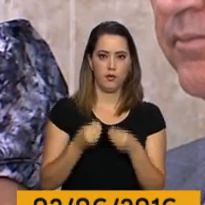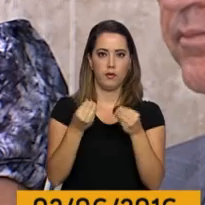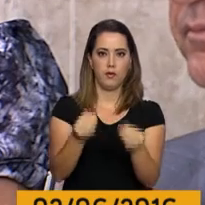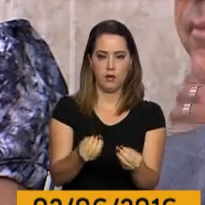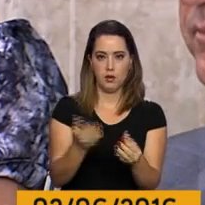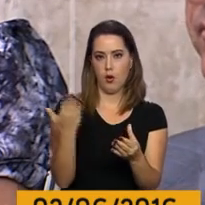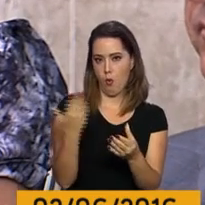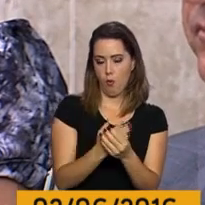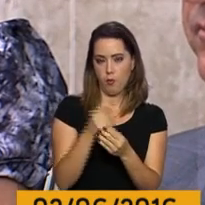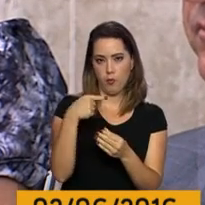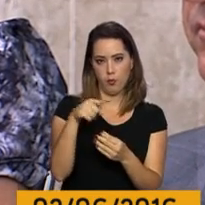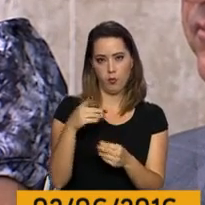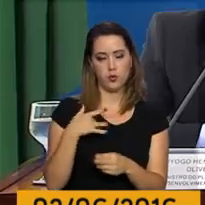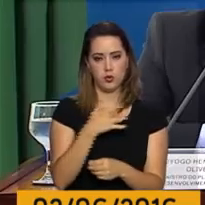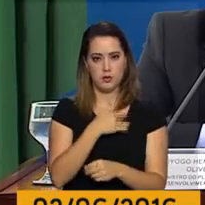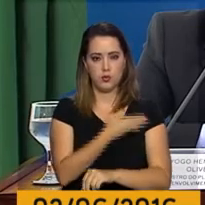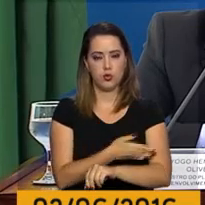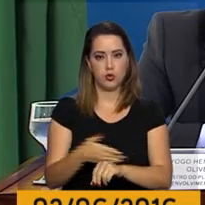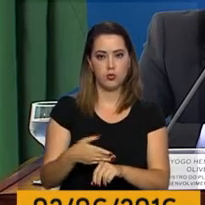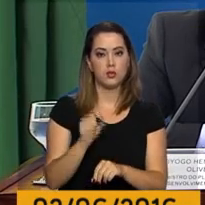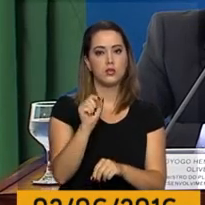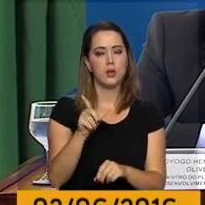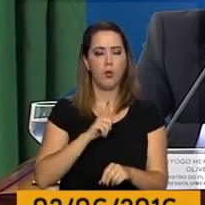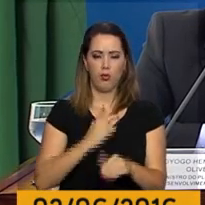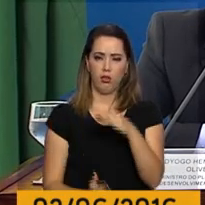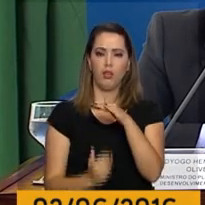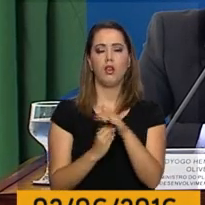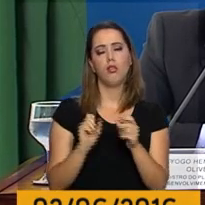para o teto nos gastos públicos. Obrigado.